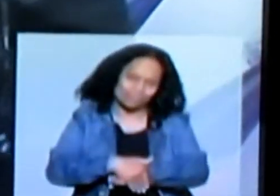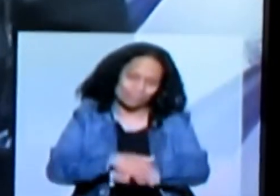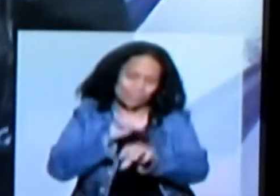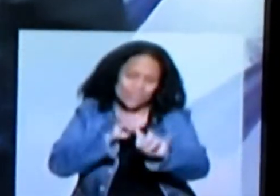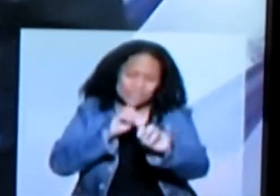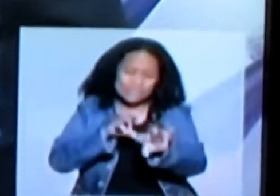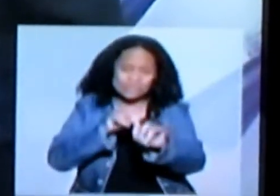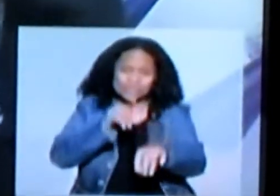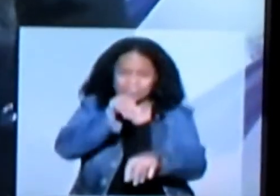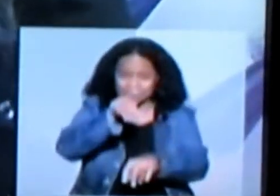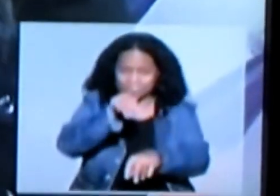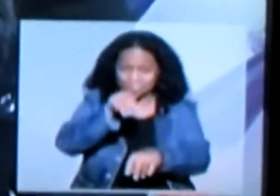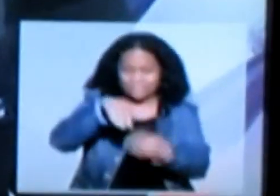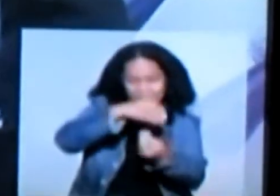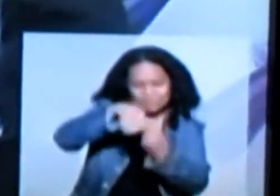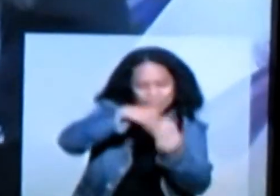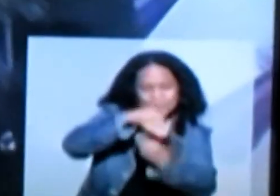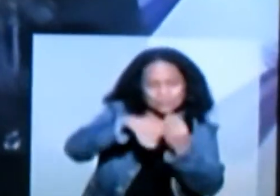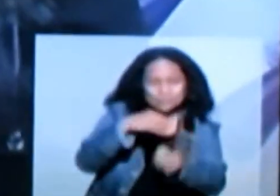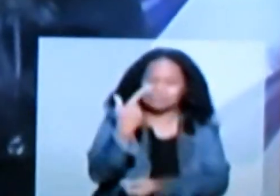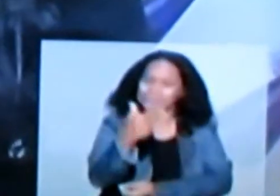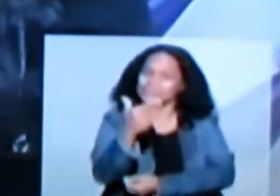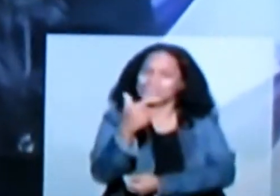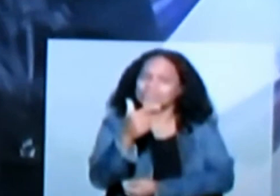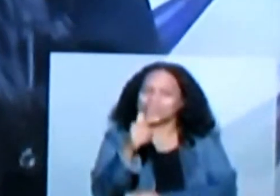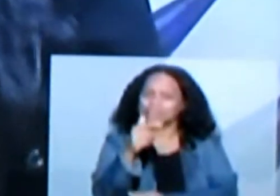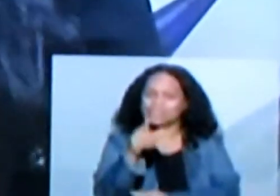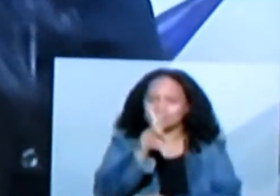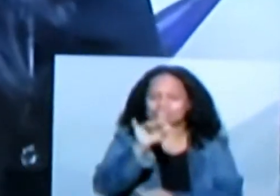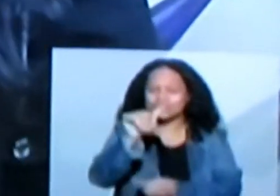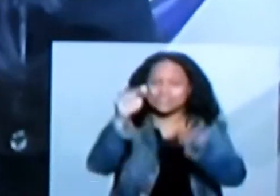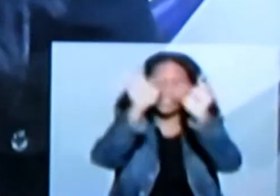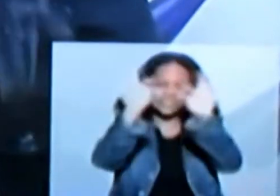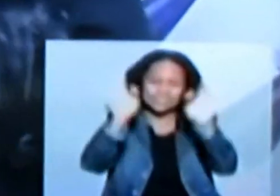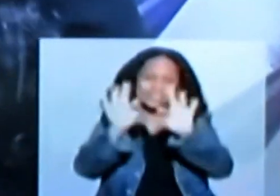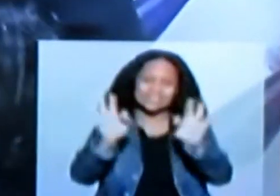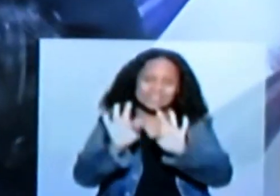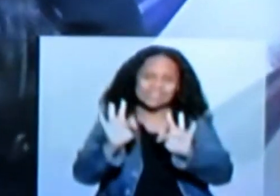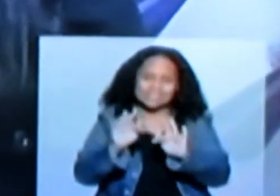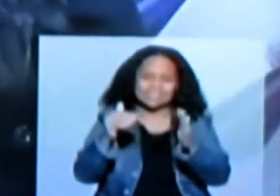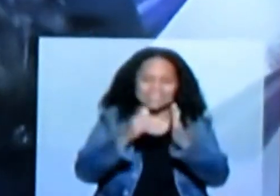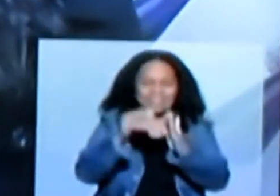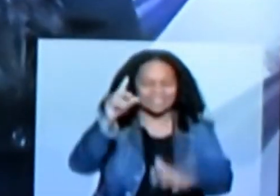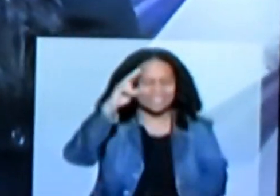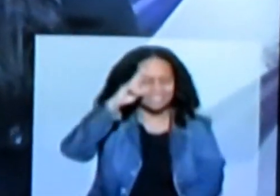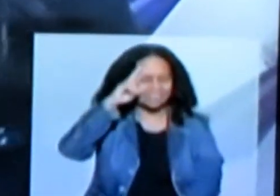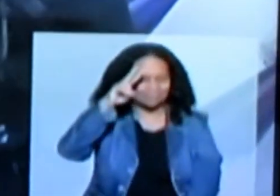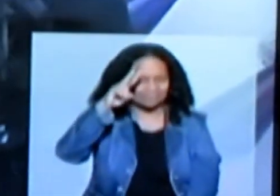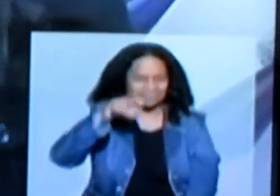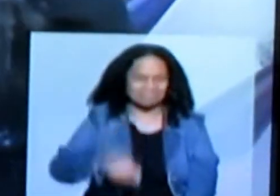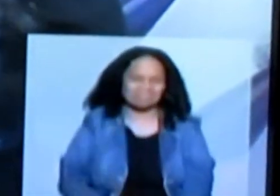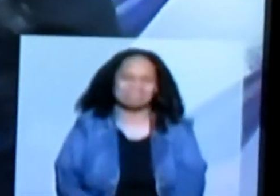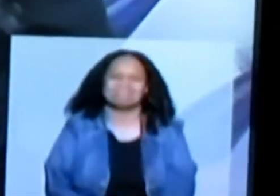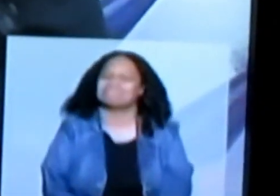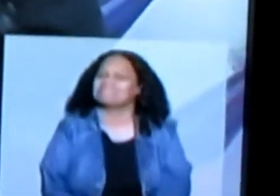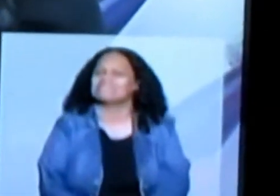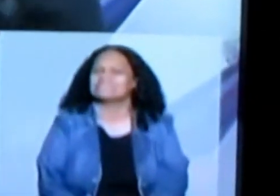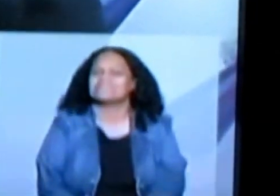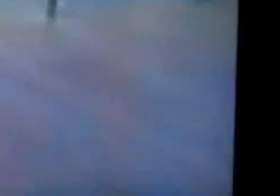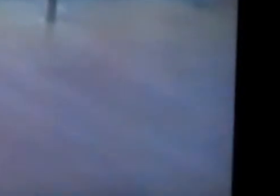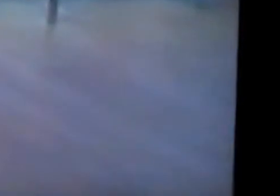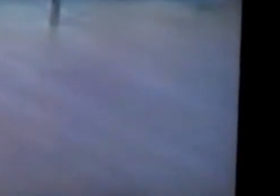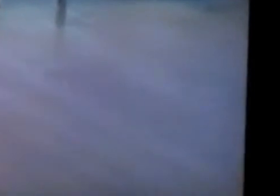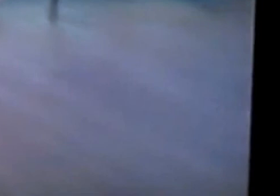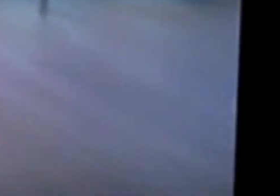às 9h. Educação, se você não se envolver, não rola. Dias felizes, paz do eu e até lá.